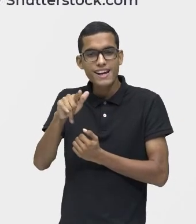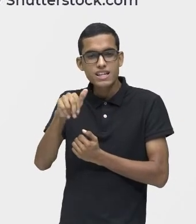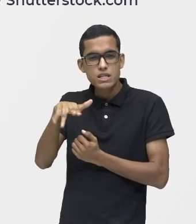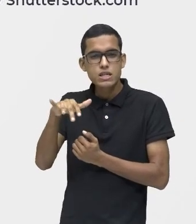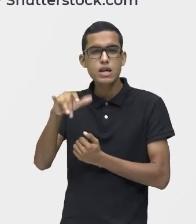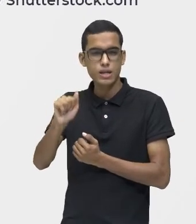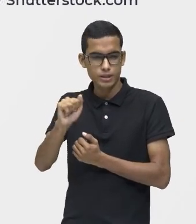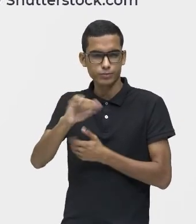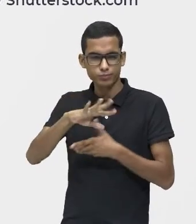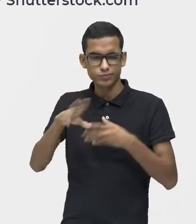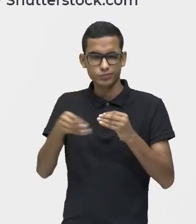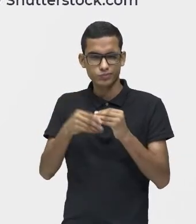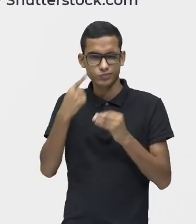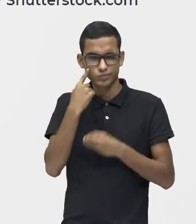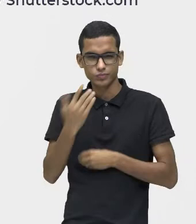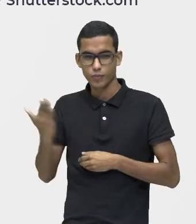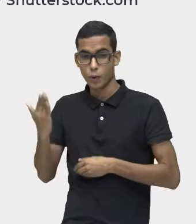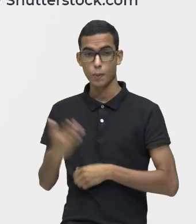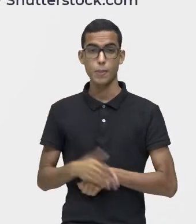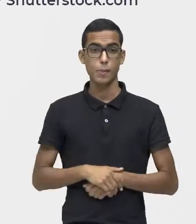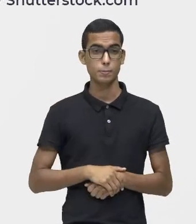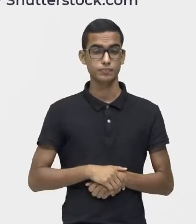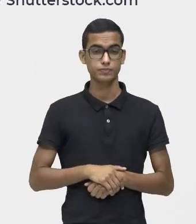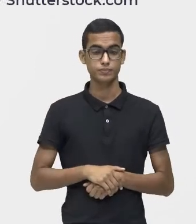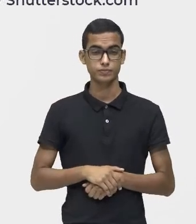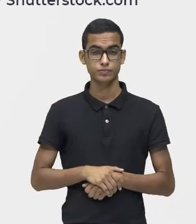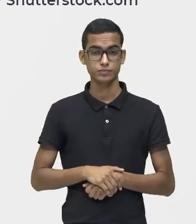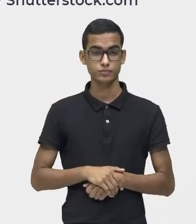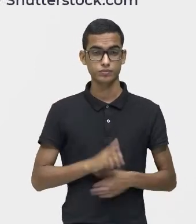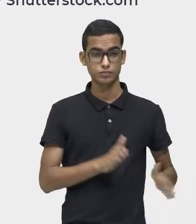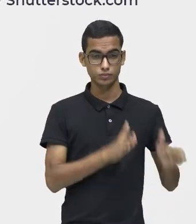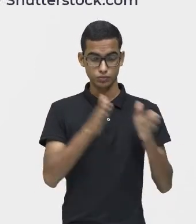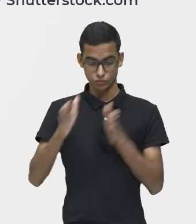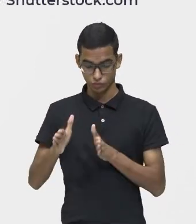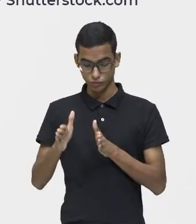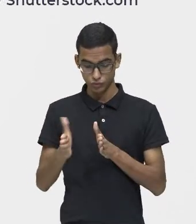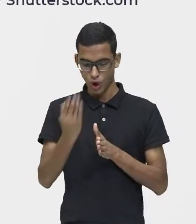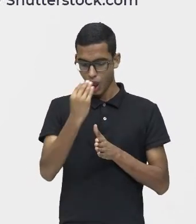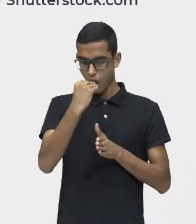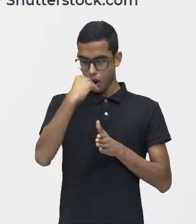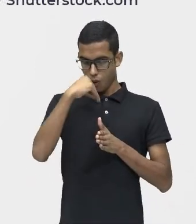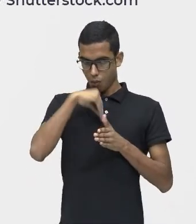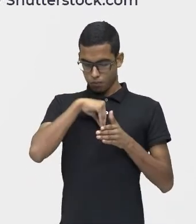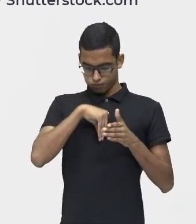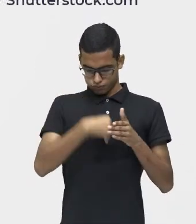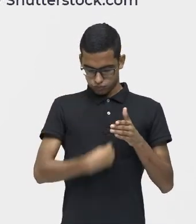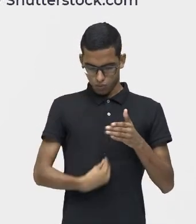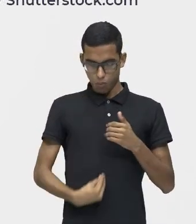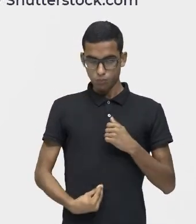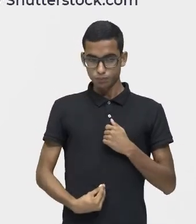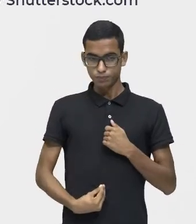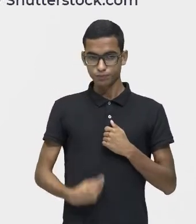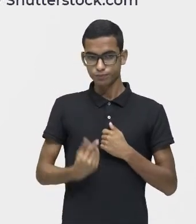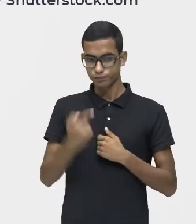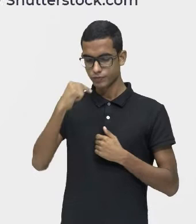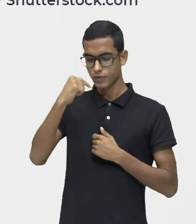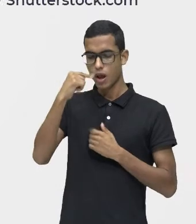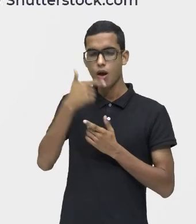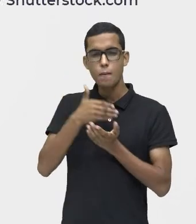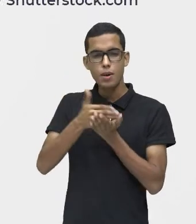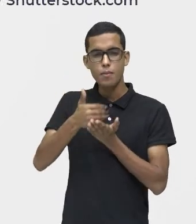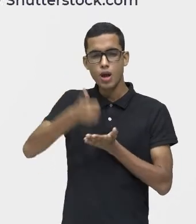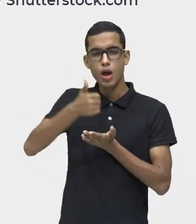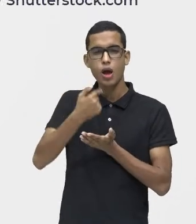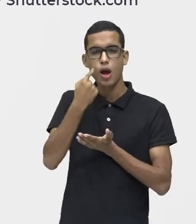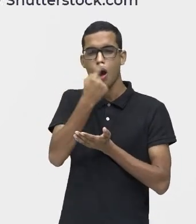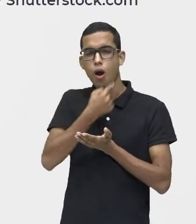observar aí o nosso comentário. Olha só, essa etapa da digestão é chamada de